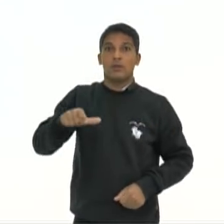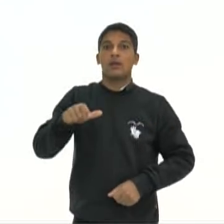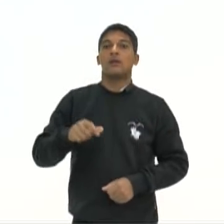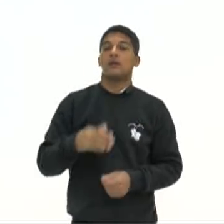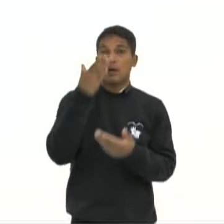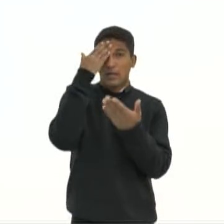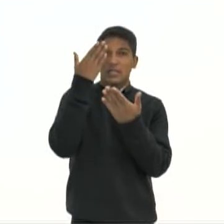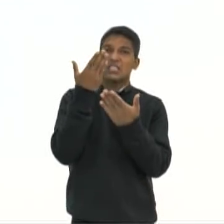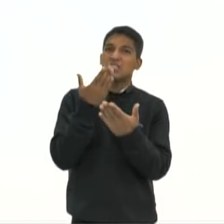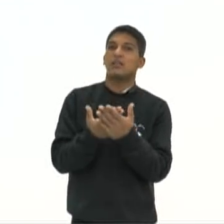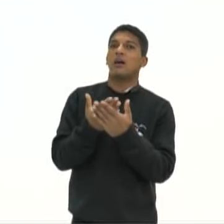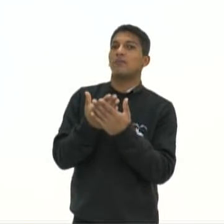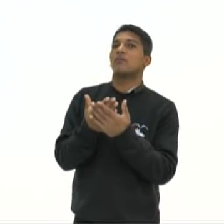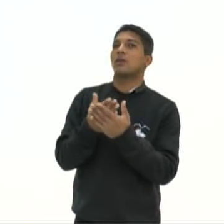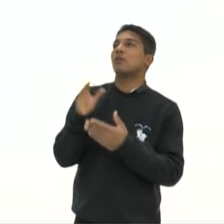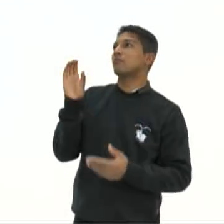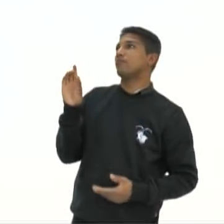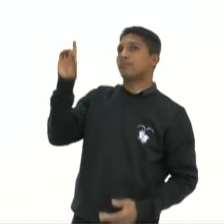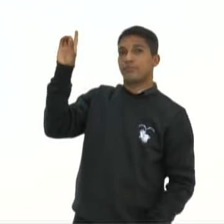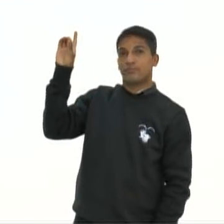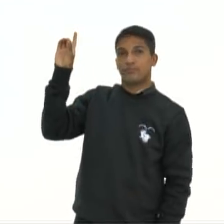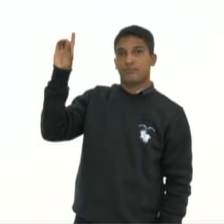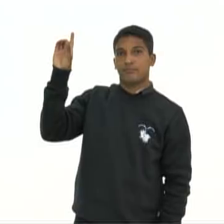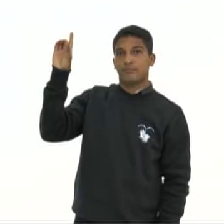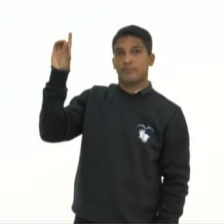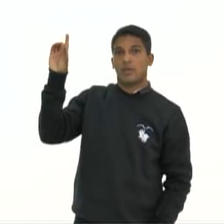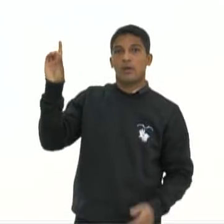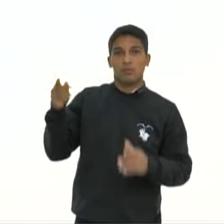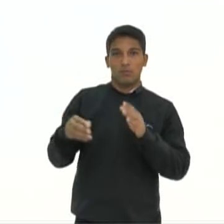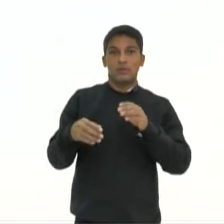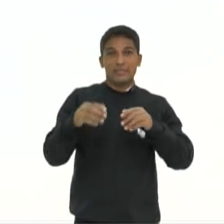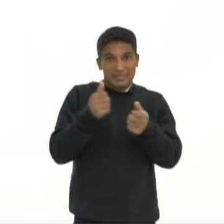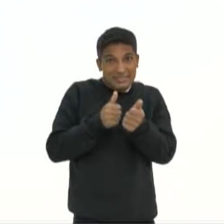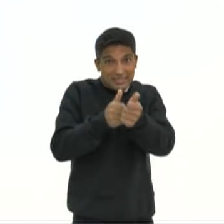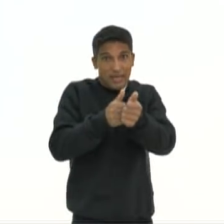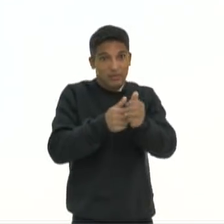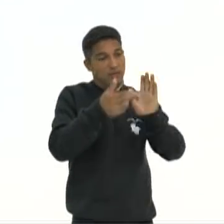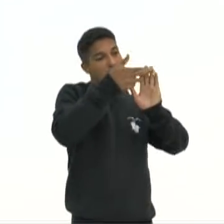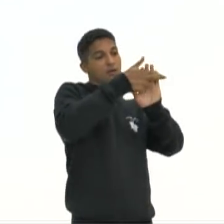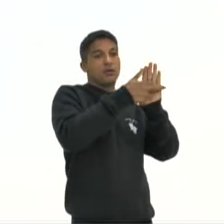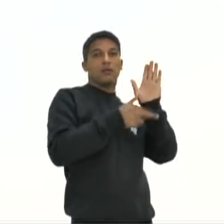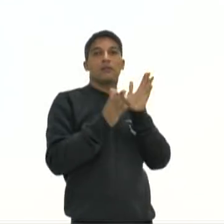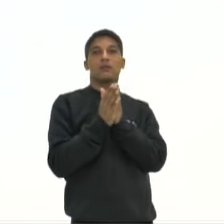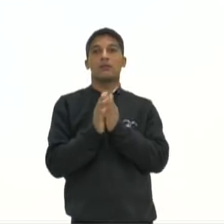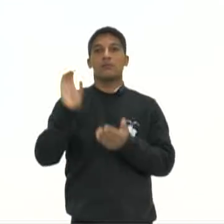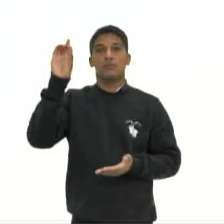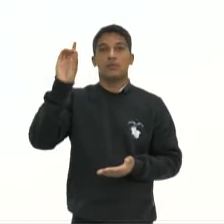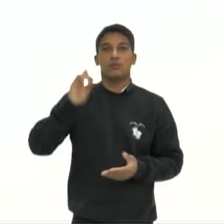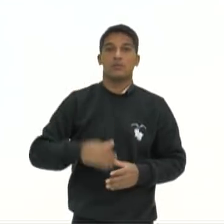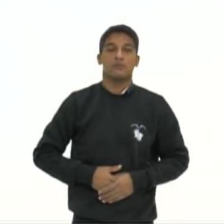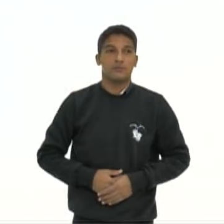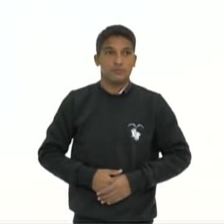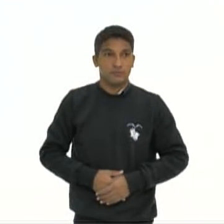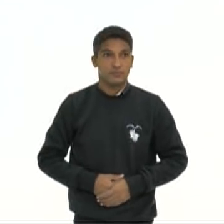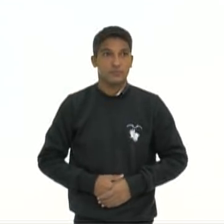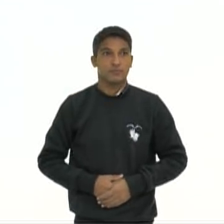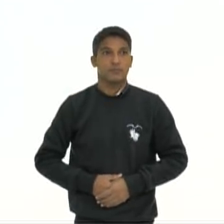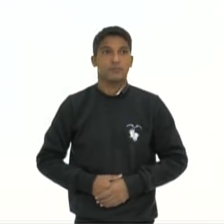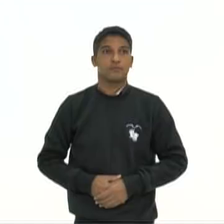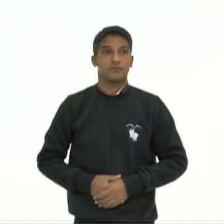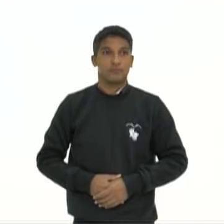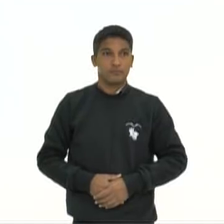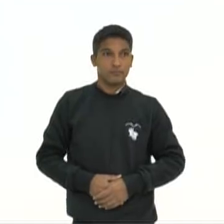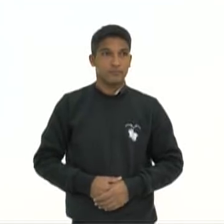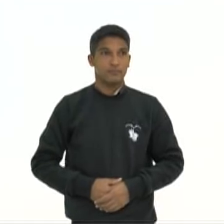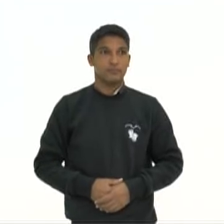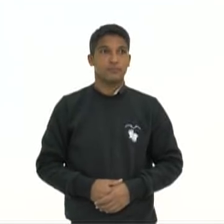ser abençoados pelos sacerdotes e grande parte das festas e distrações precisavam de um